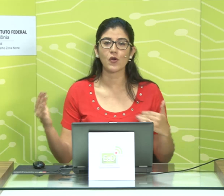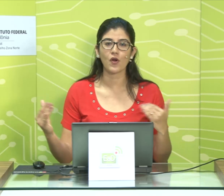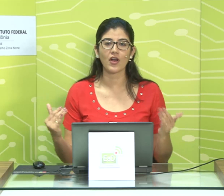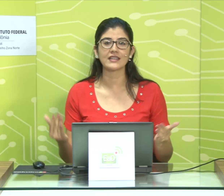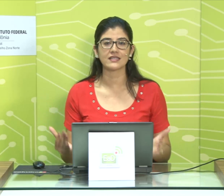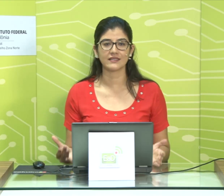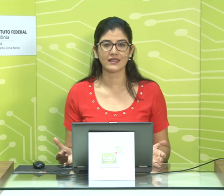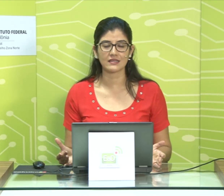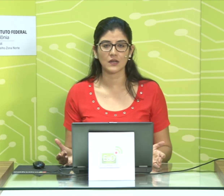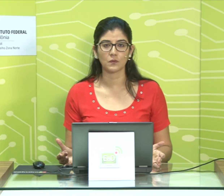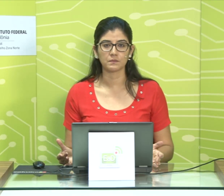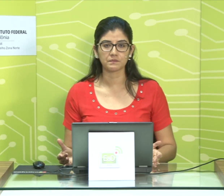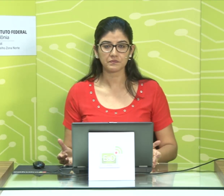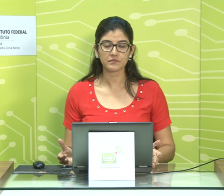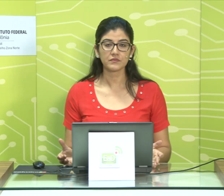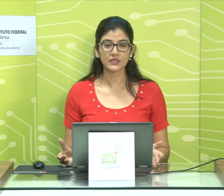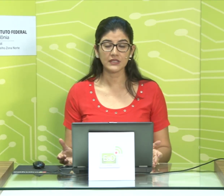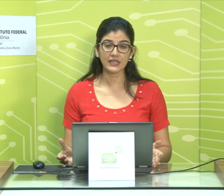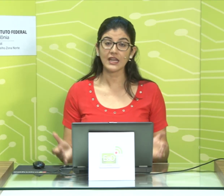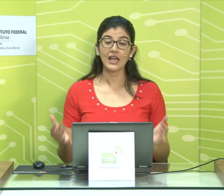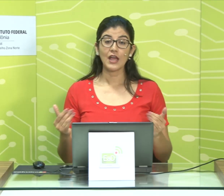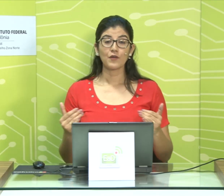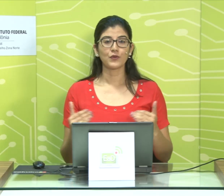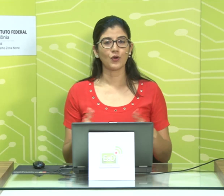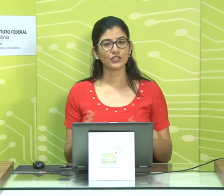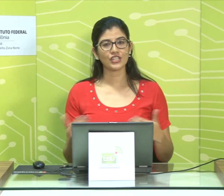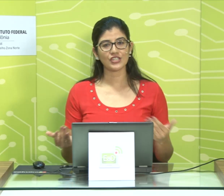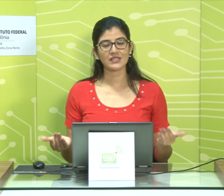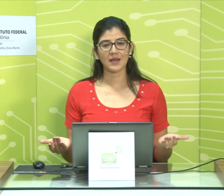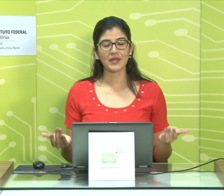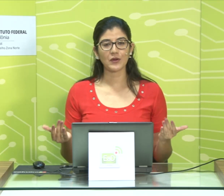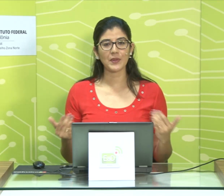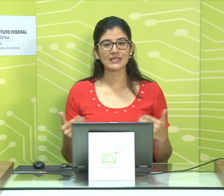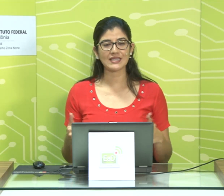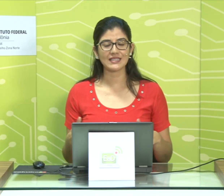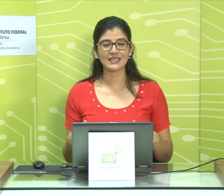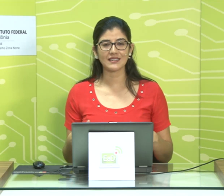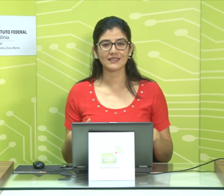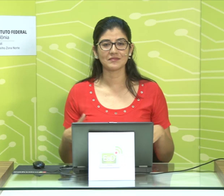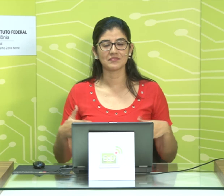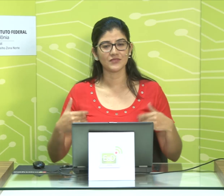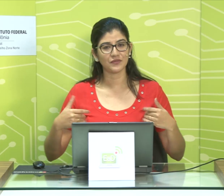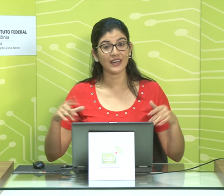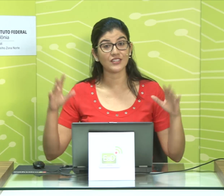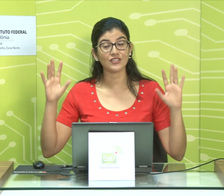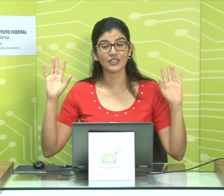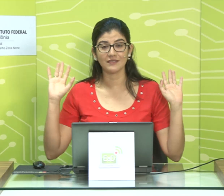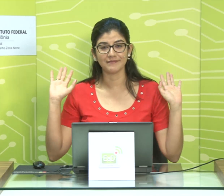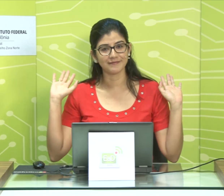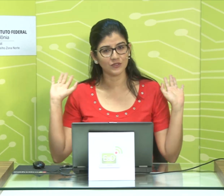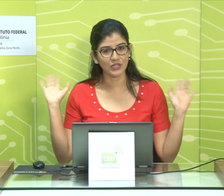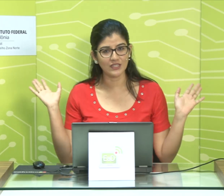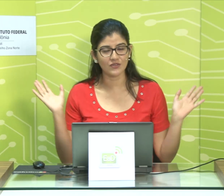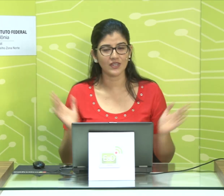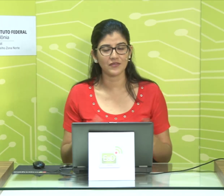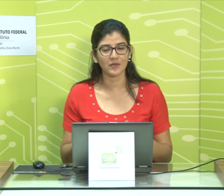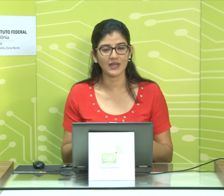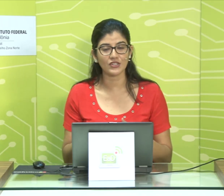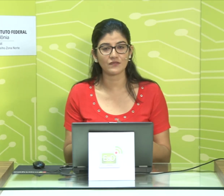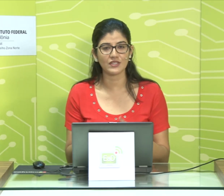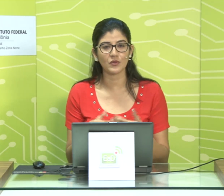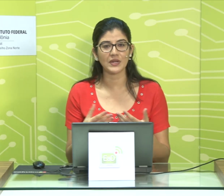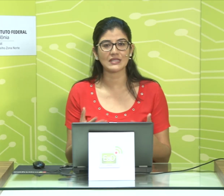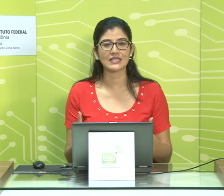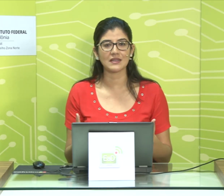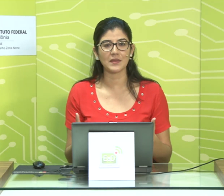Como é que ocorre essa interação, né? Hoje a gente sabe que não precisa, diferente no início da